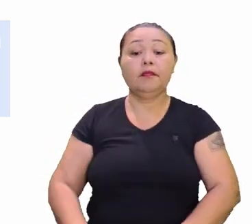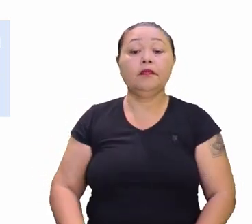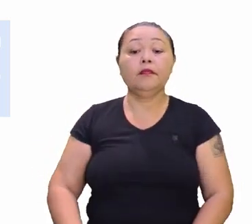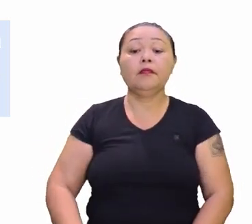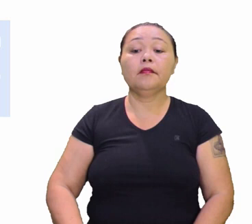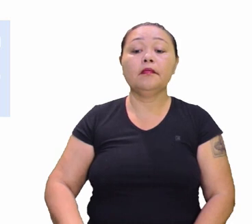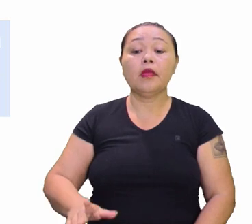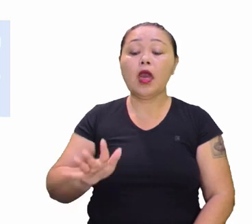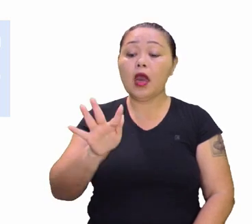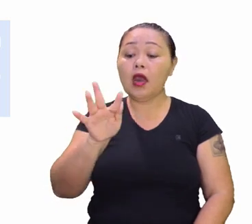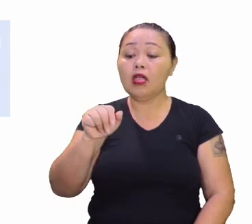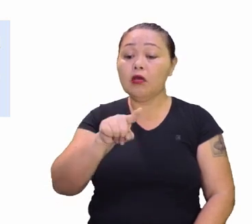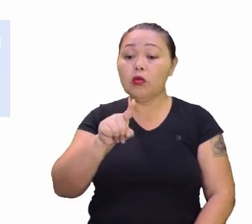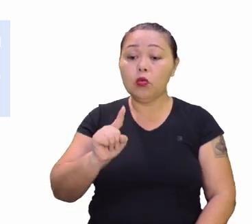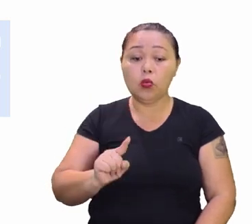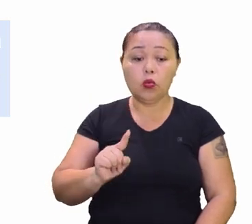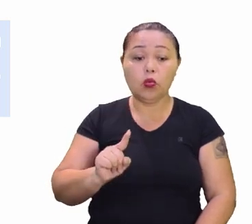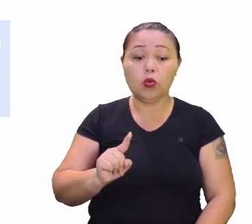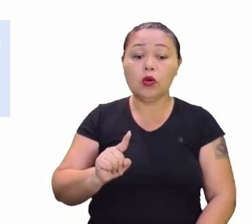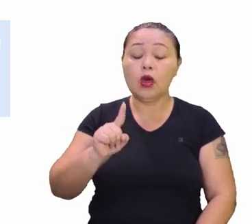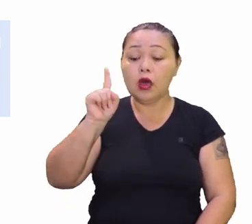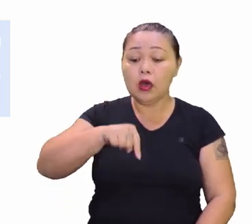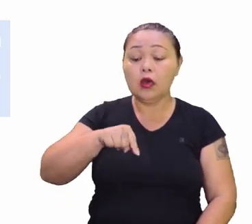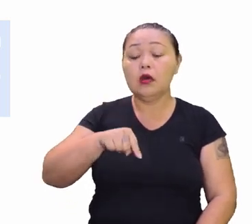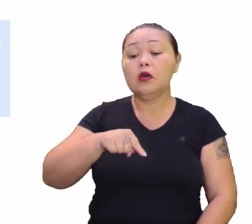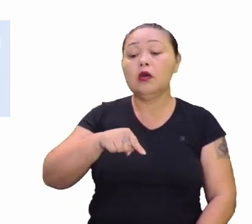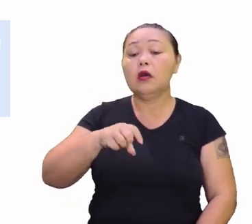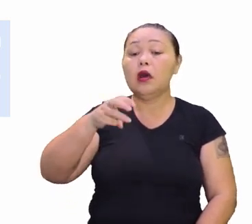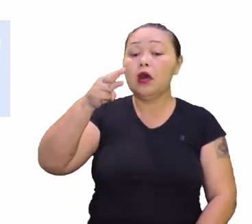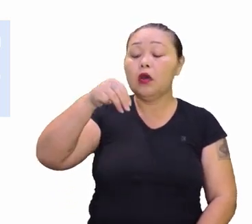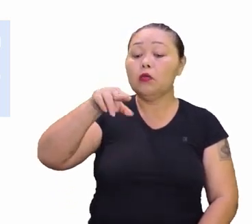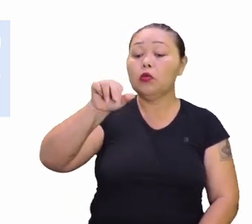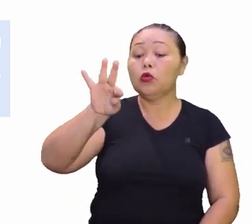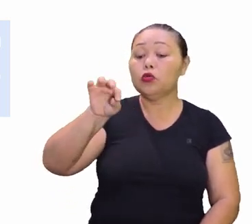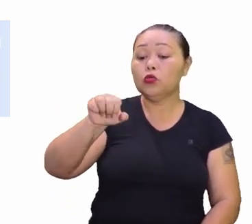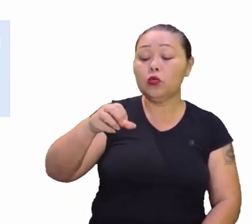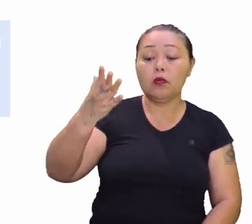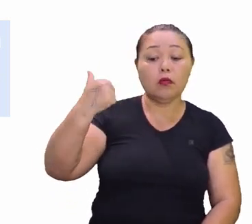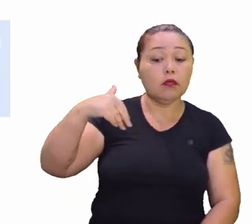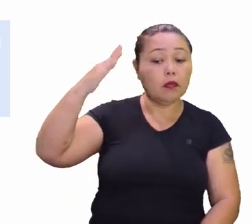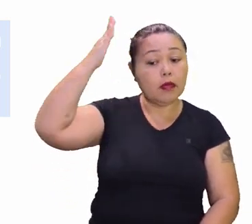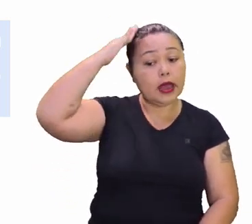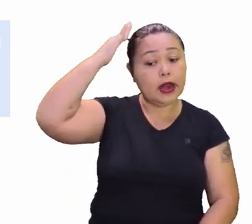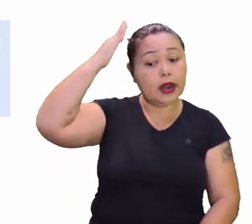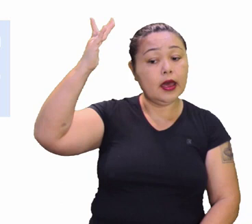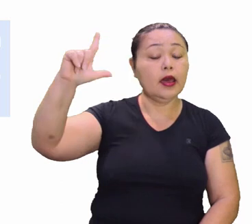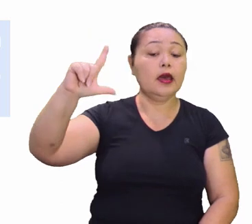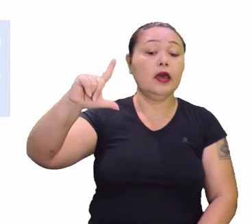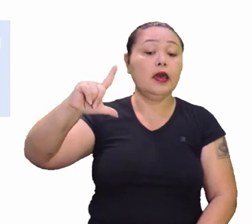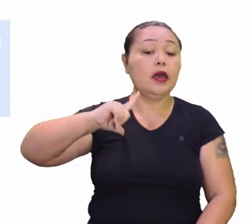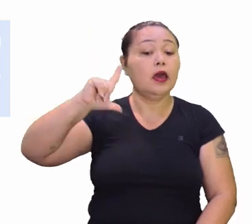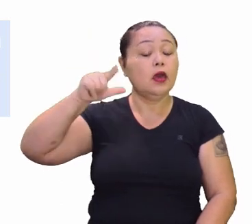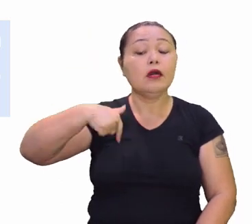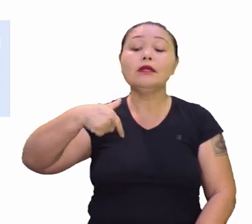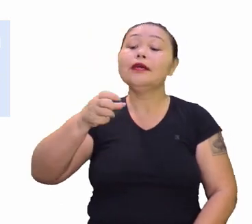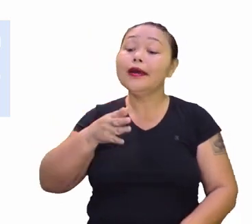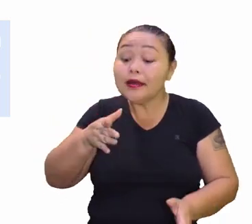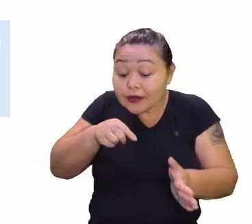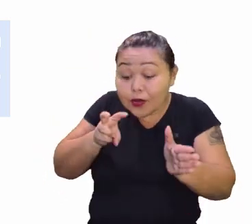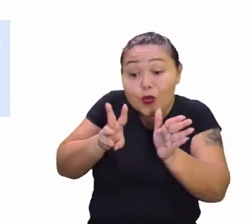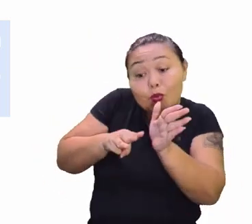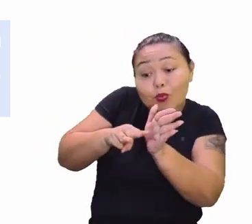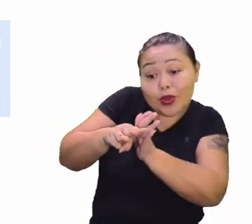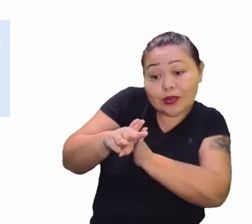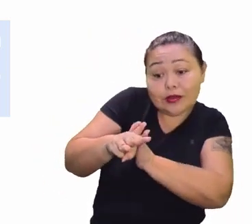A foz da bacia do Rio Mutum, Paraná, é onde, galera? É no Rio